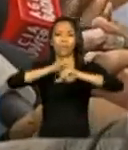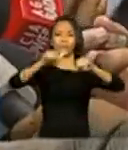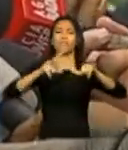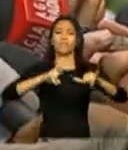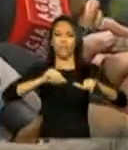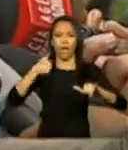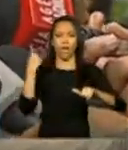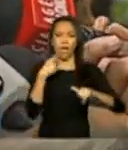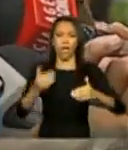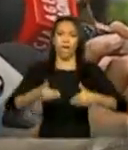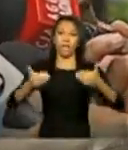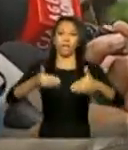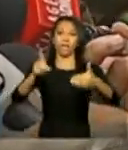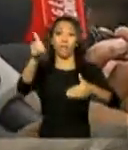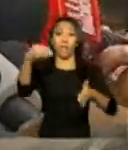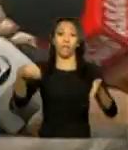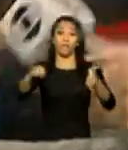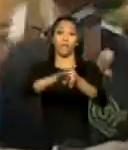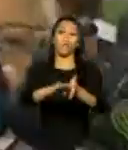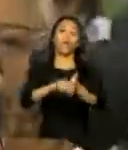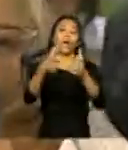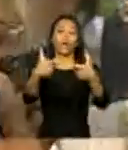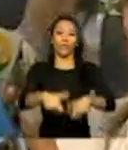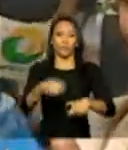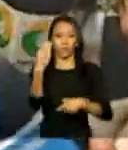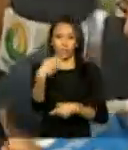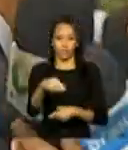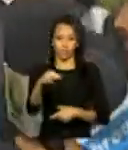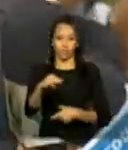muito lá no porto, no Maranhão.